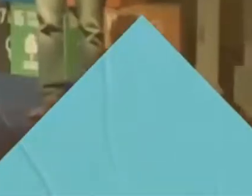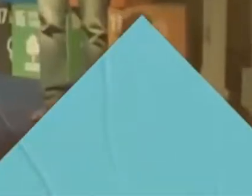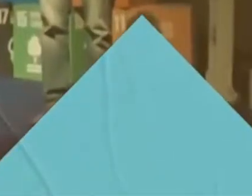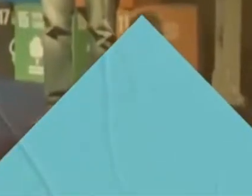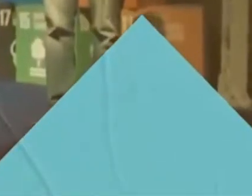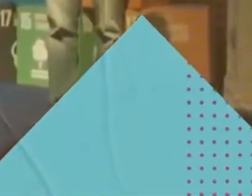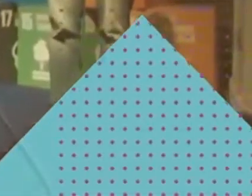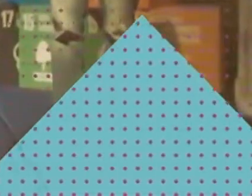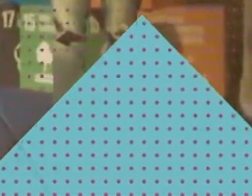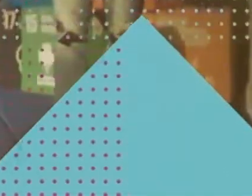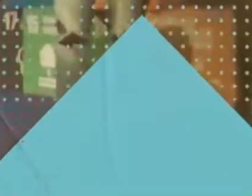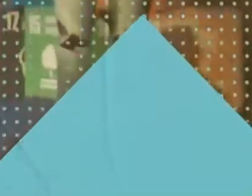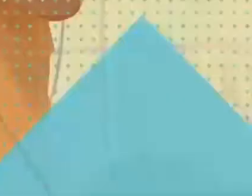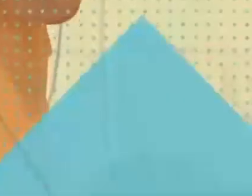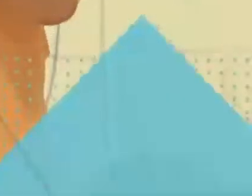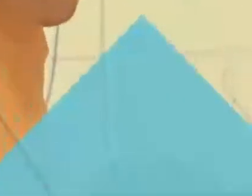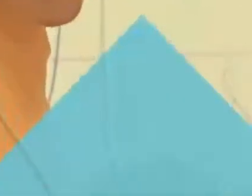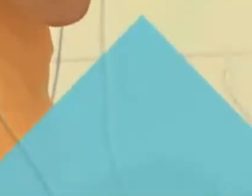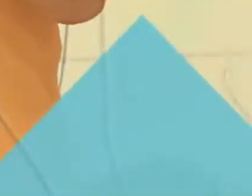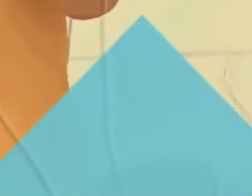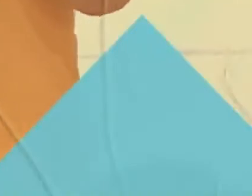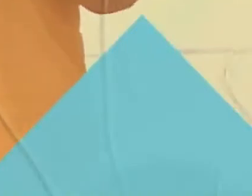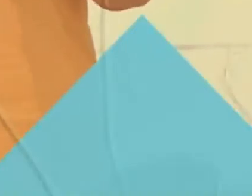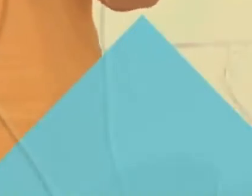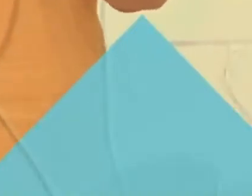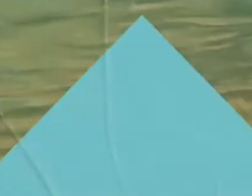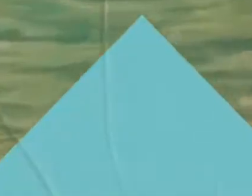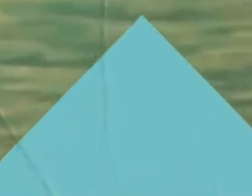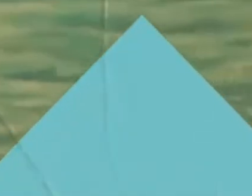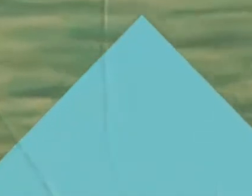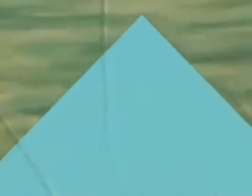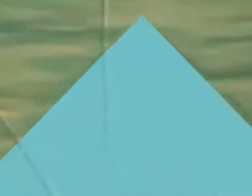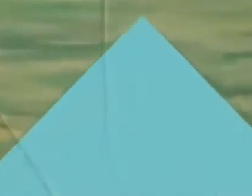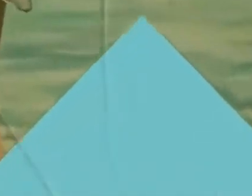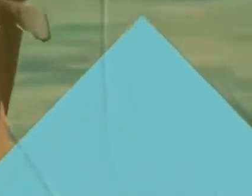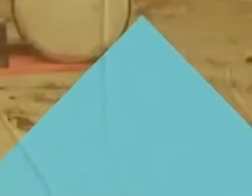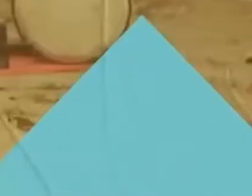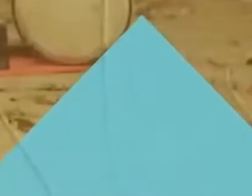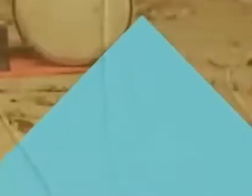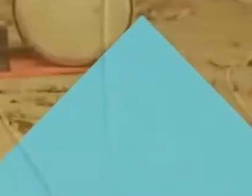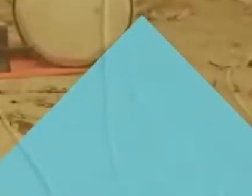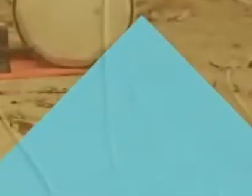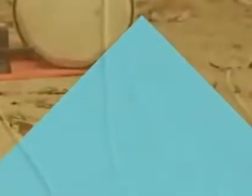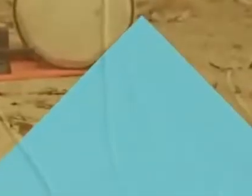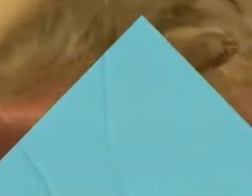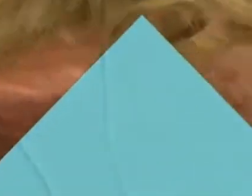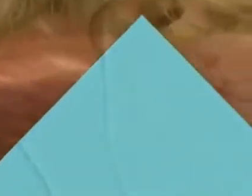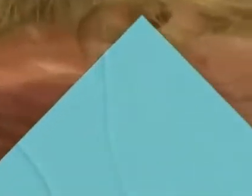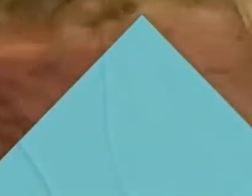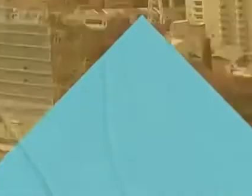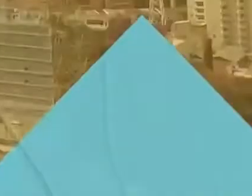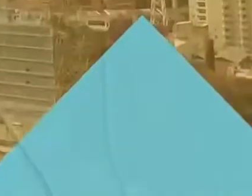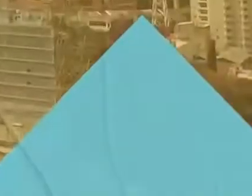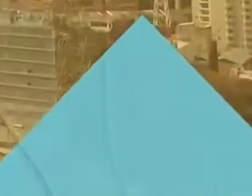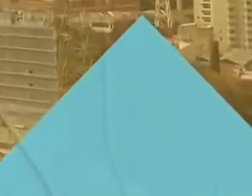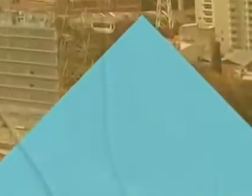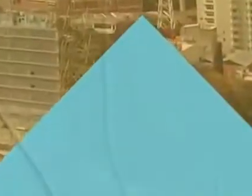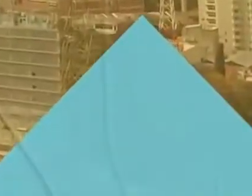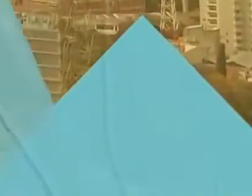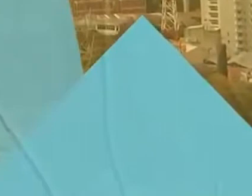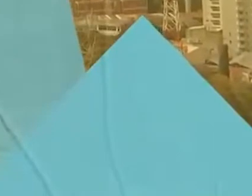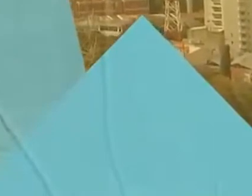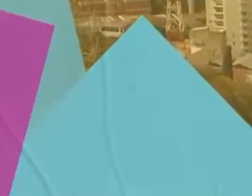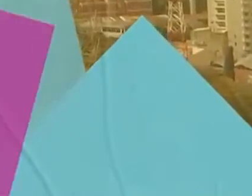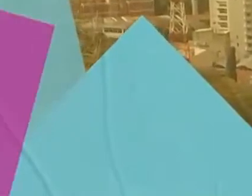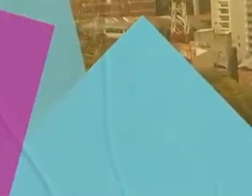meio ambiente, consumo consciente, diversidade, desigualdade e bem-estar. Virada Sustentável 2020,